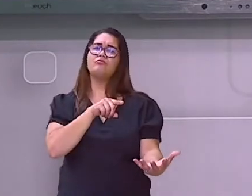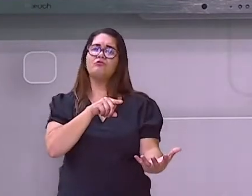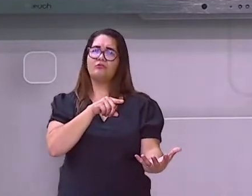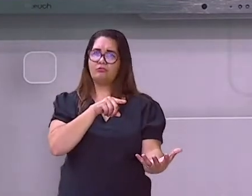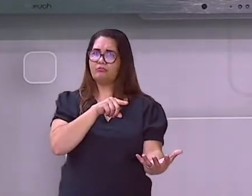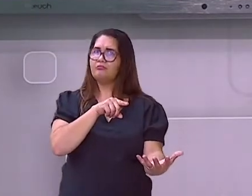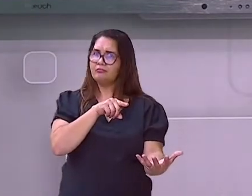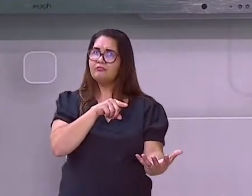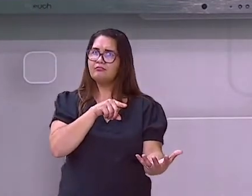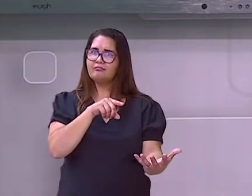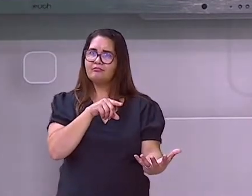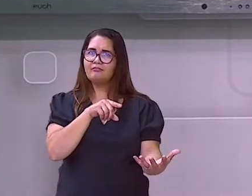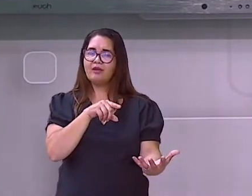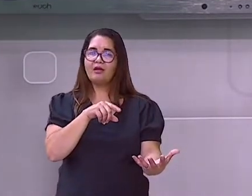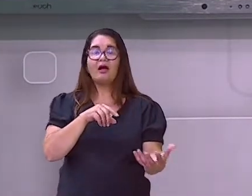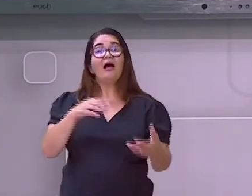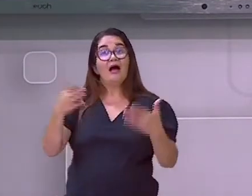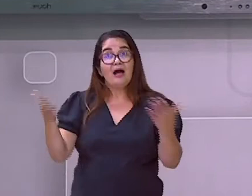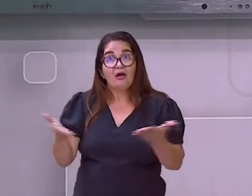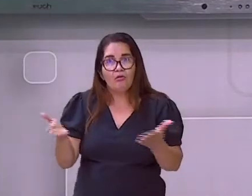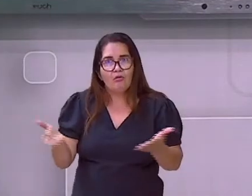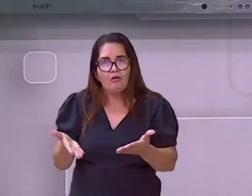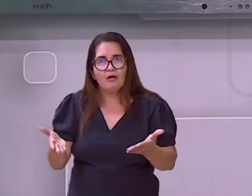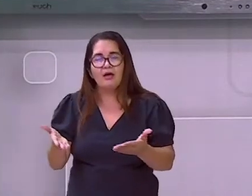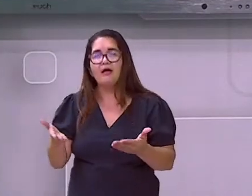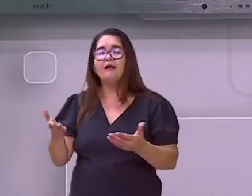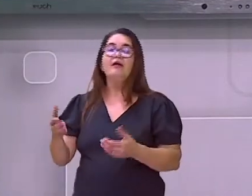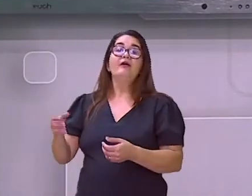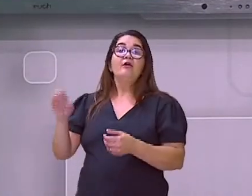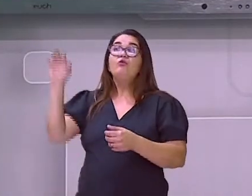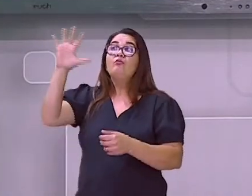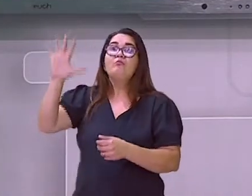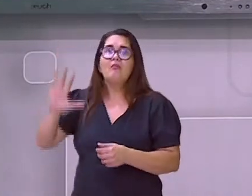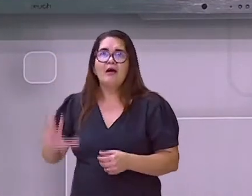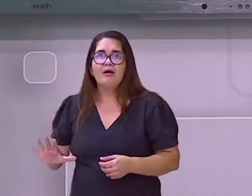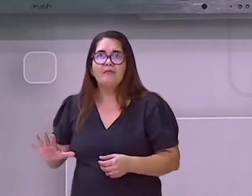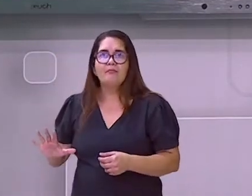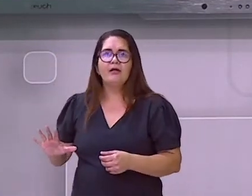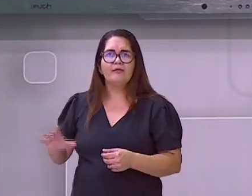da Alemanha e o tamanho dos Estados Unidos.